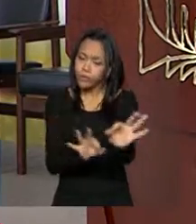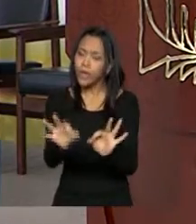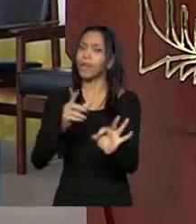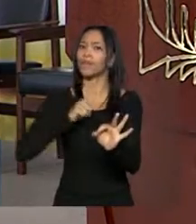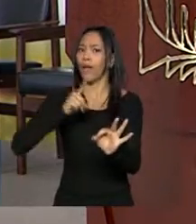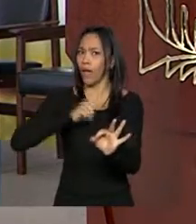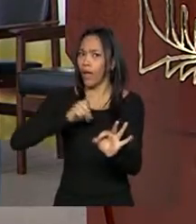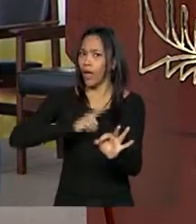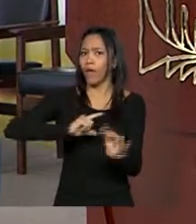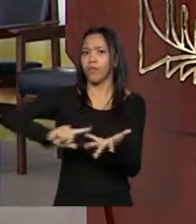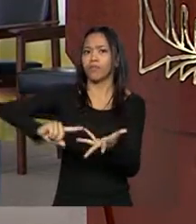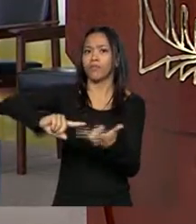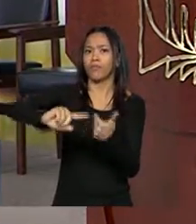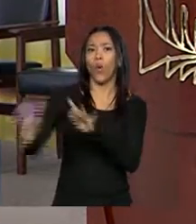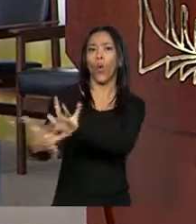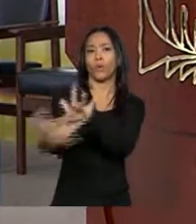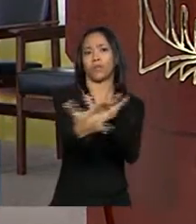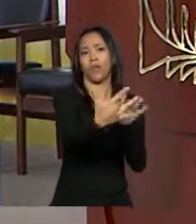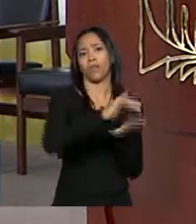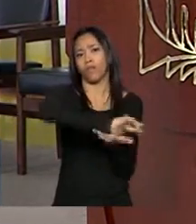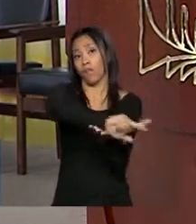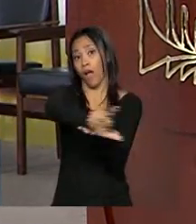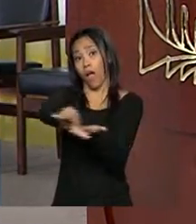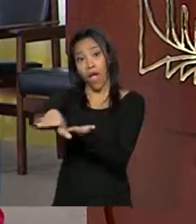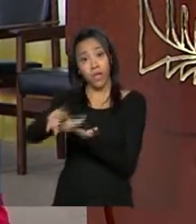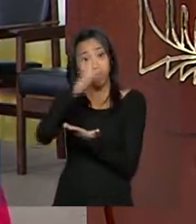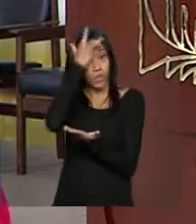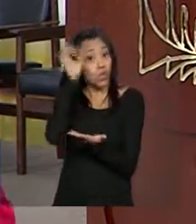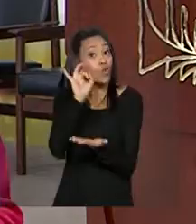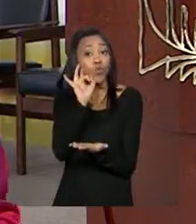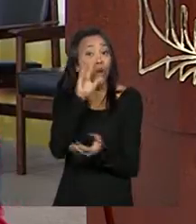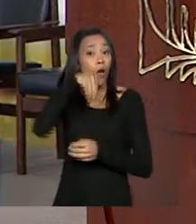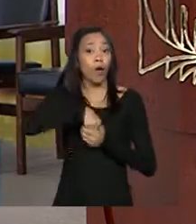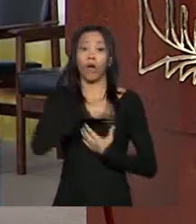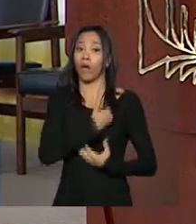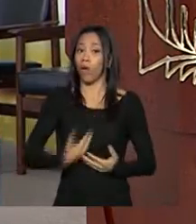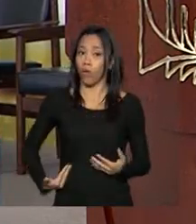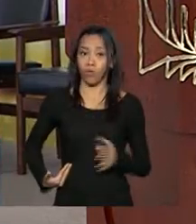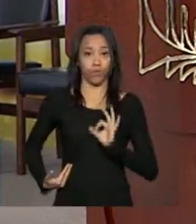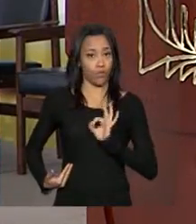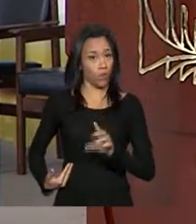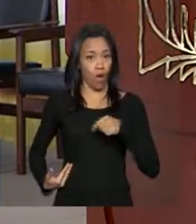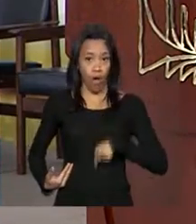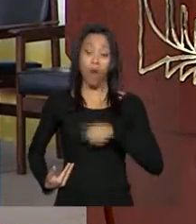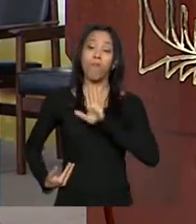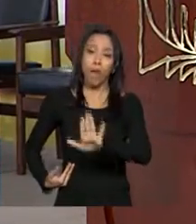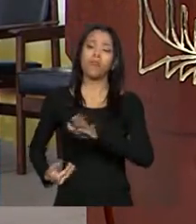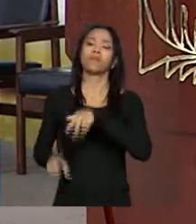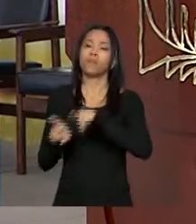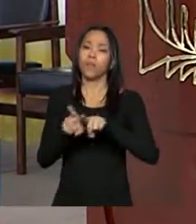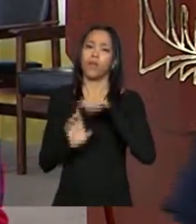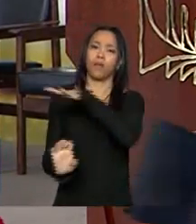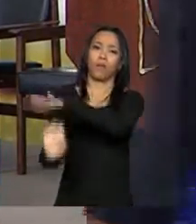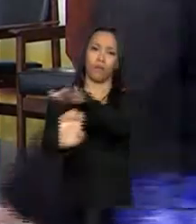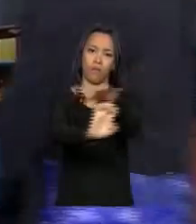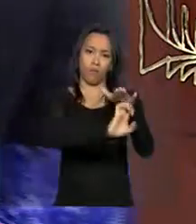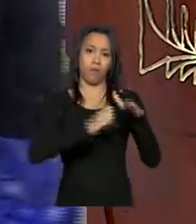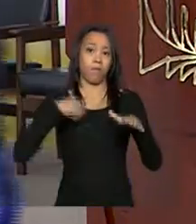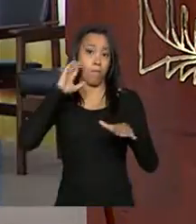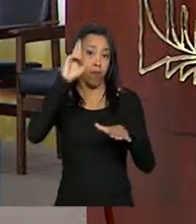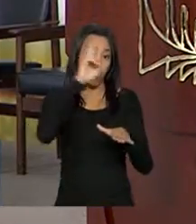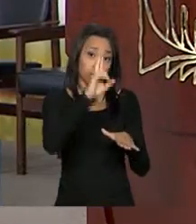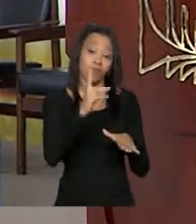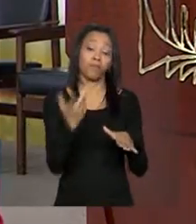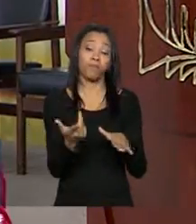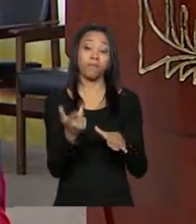uma intensa articulação não só dentro do governo, envolvendo vários órgãos, mas também com o setor privado. Segundo o